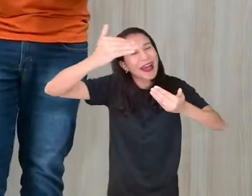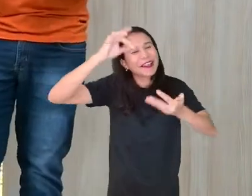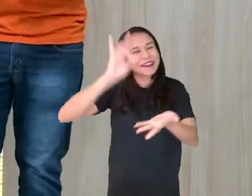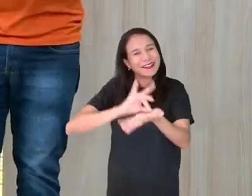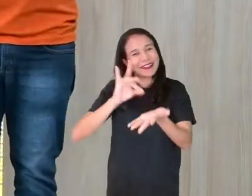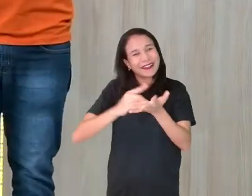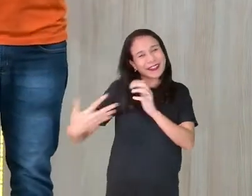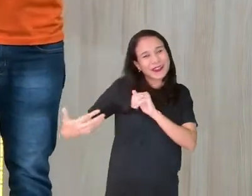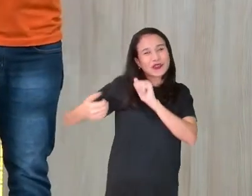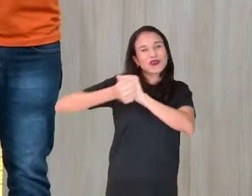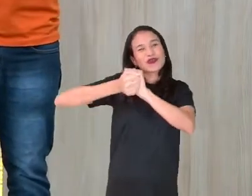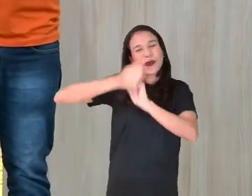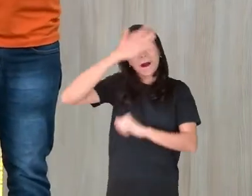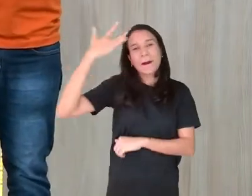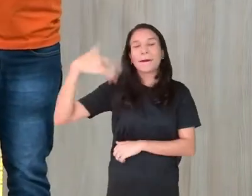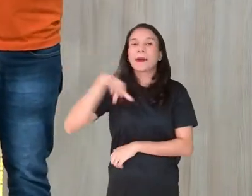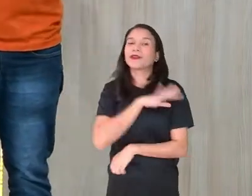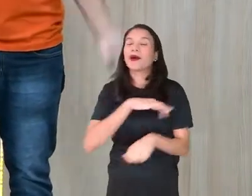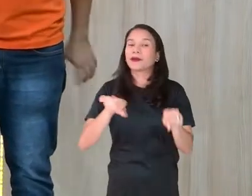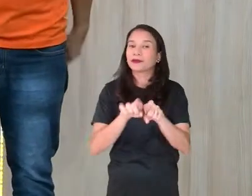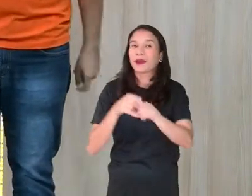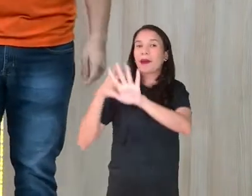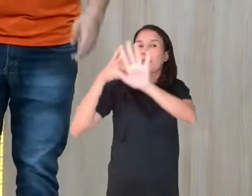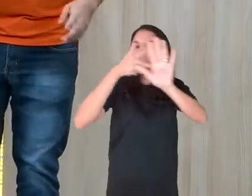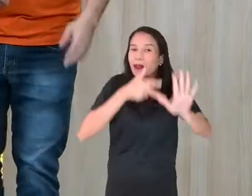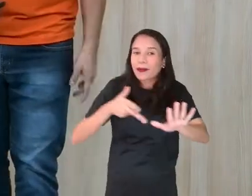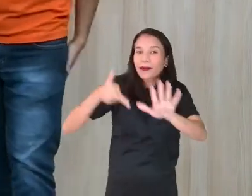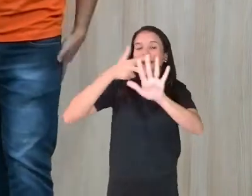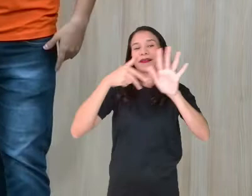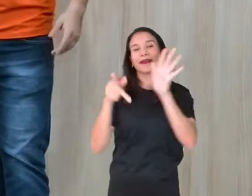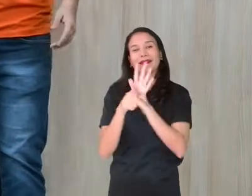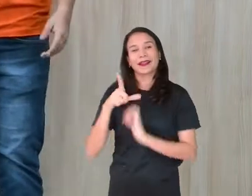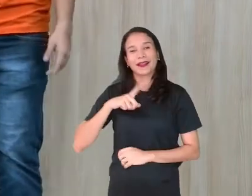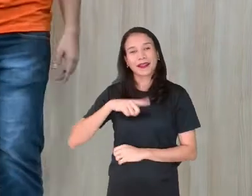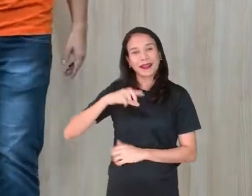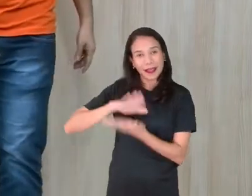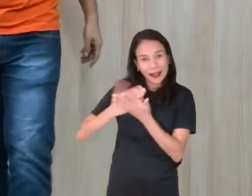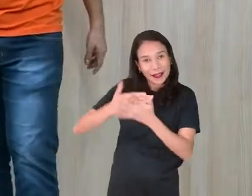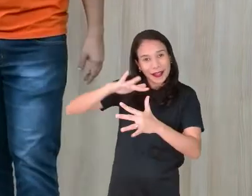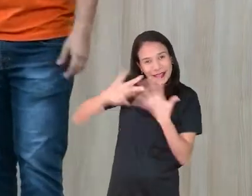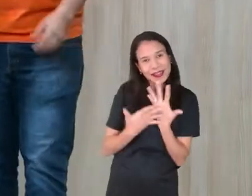demais a parceria, pessoal aí da técnica, da Lila, Billy,